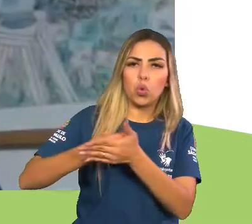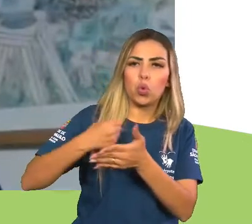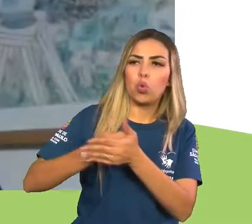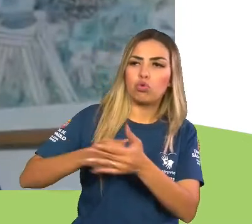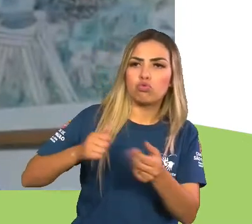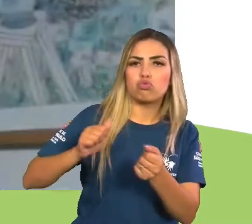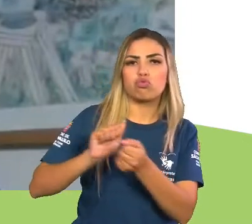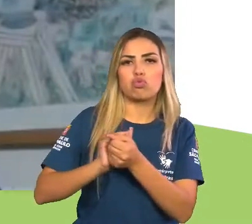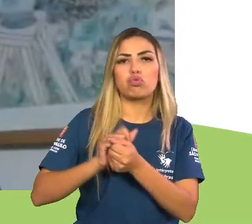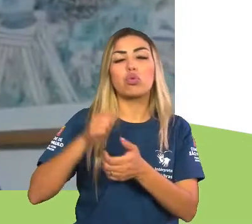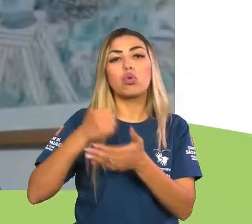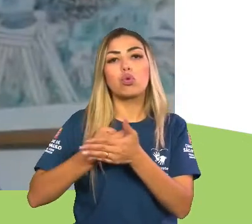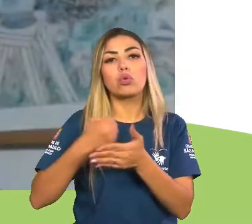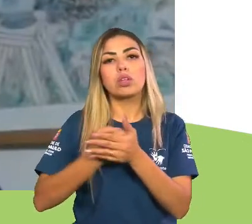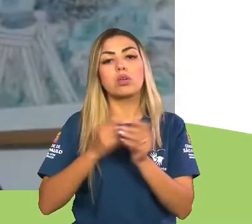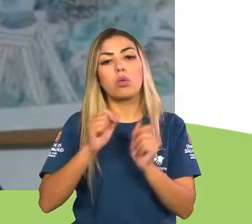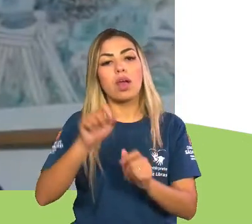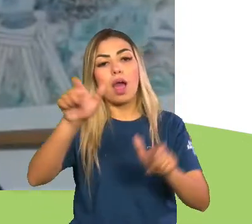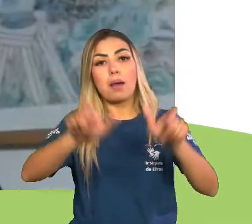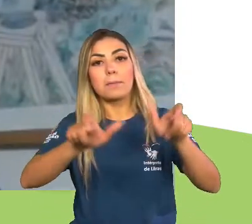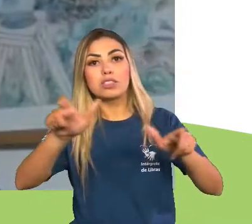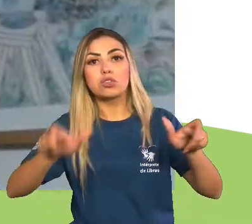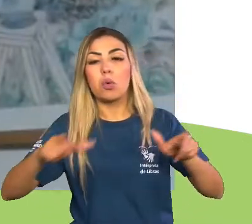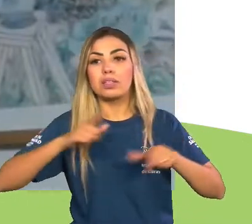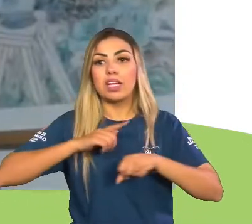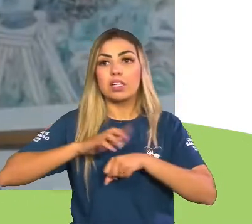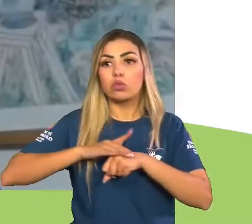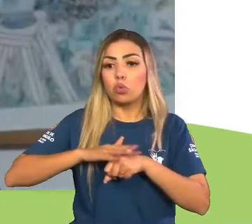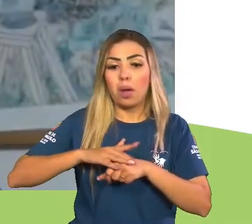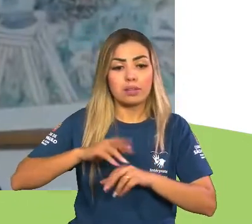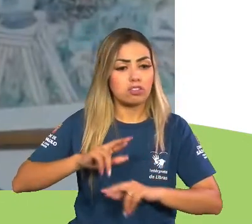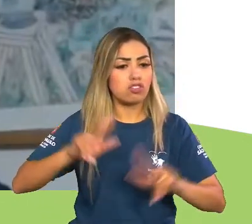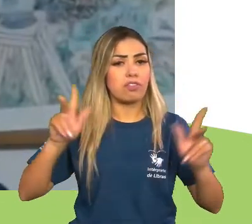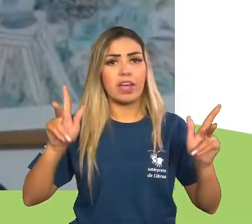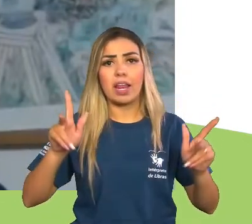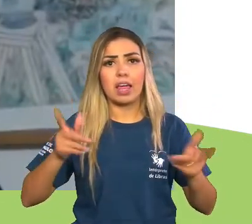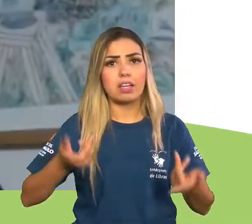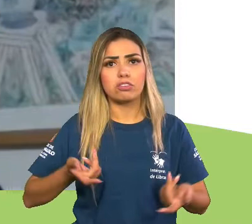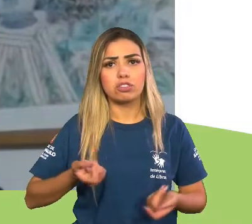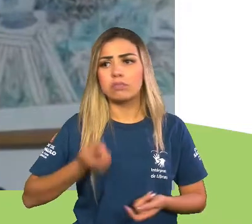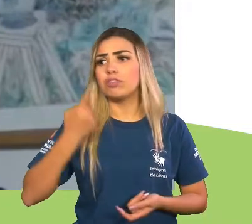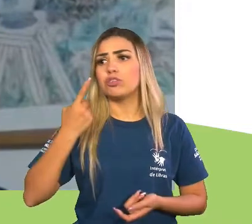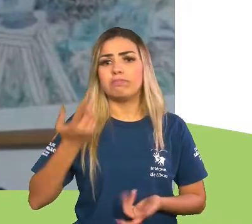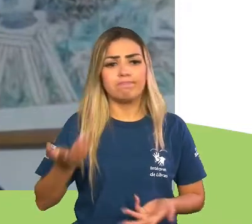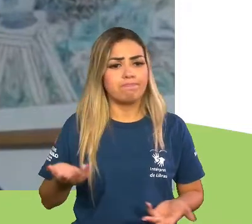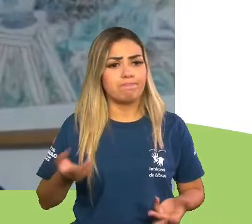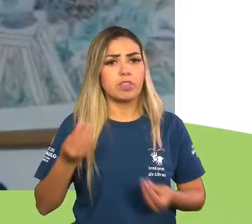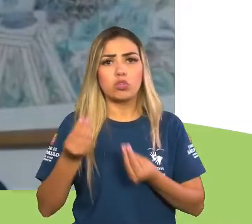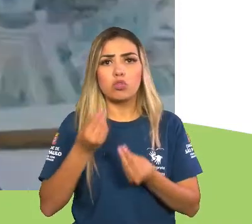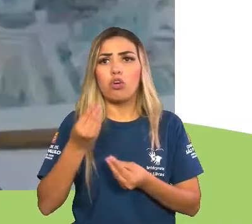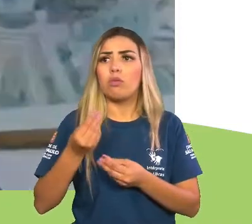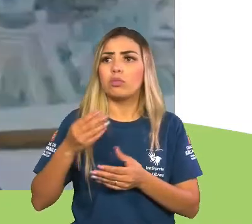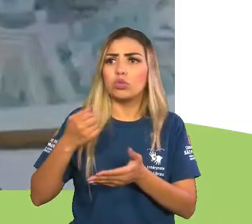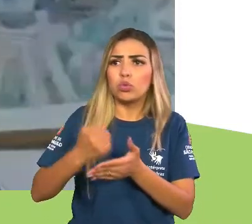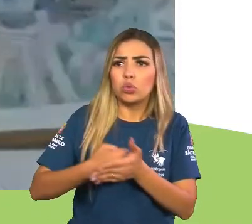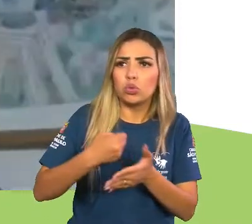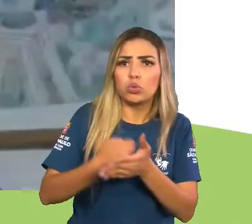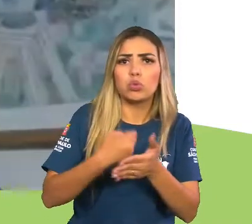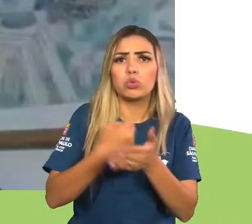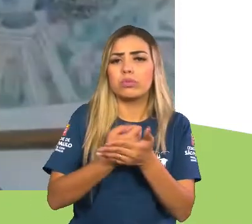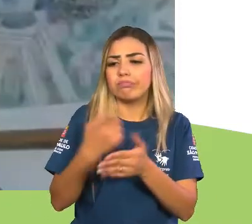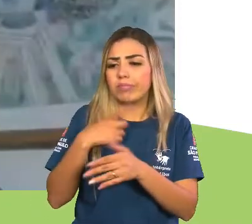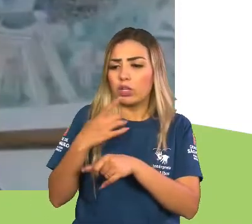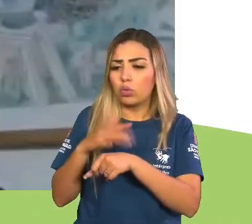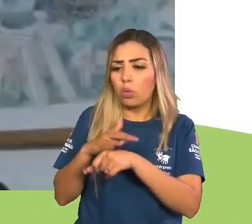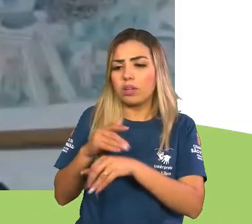pessoas raras, né? As pessoas raras que lutam para sobreviver nesse mundo, que é lindo, mas muitas vezes traz desafios enormes nessa jornada. Mas